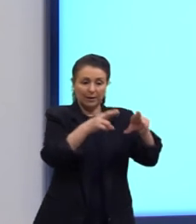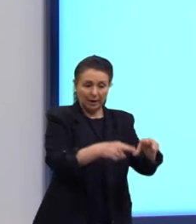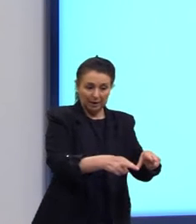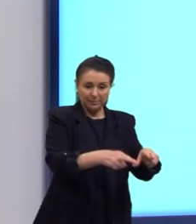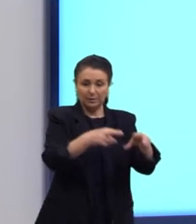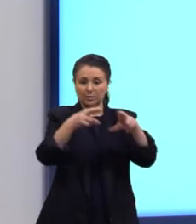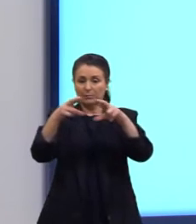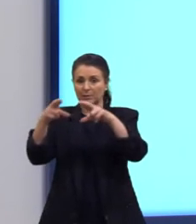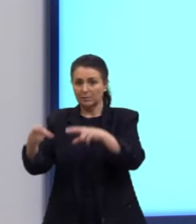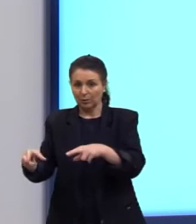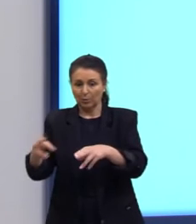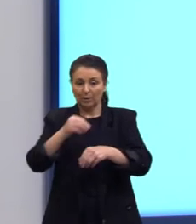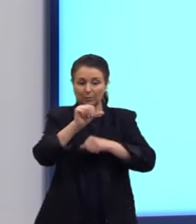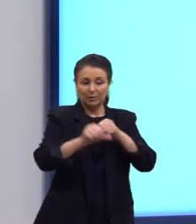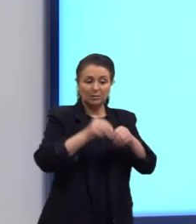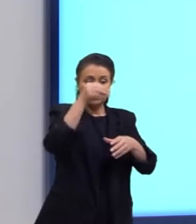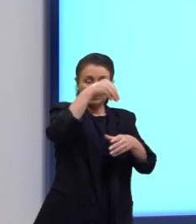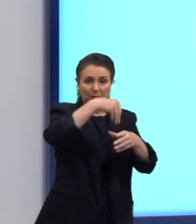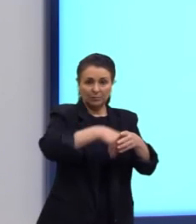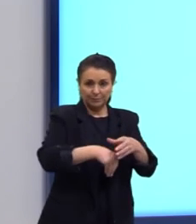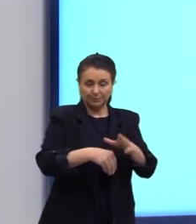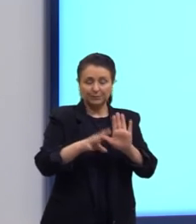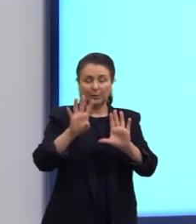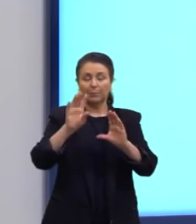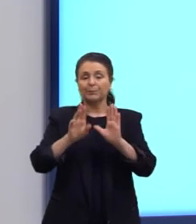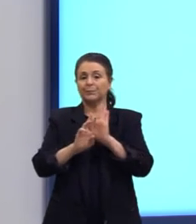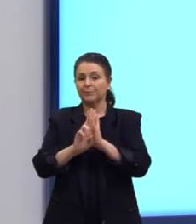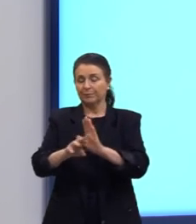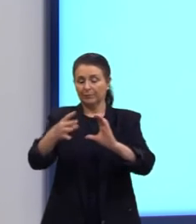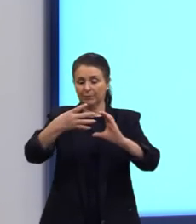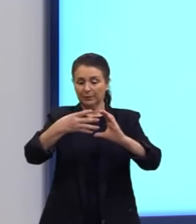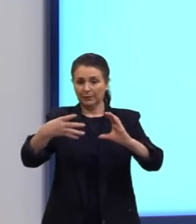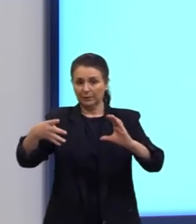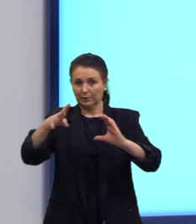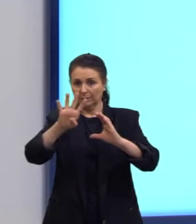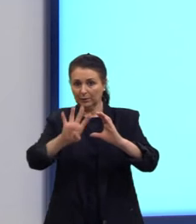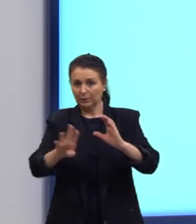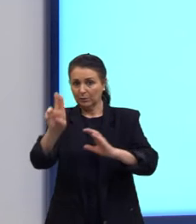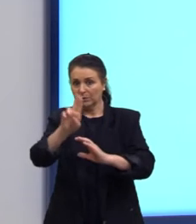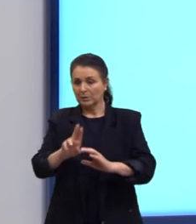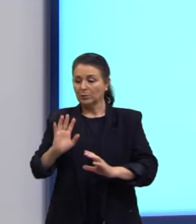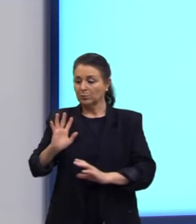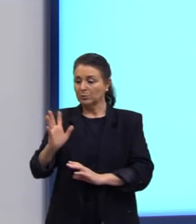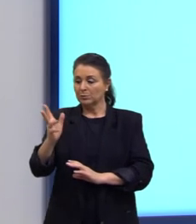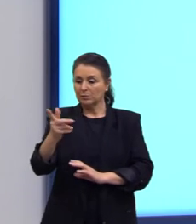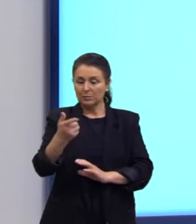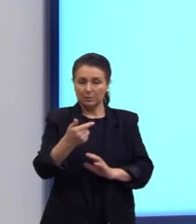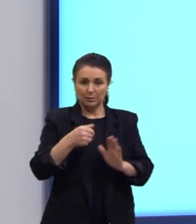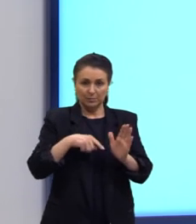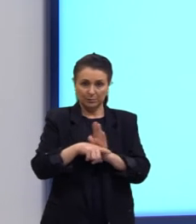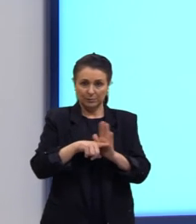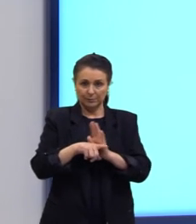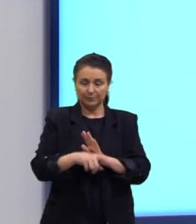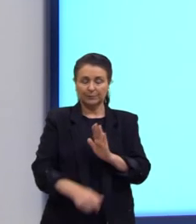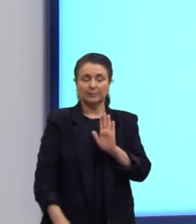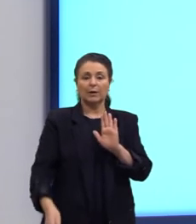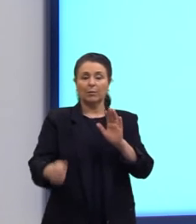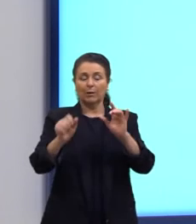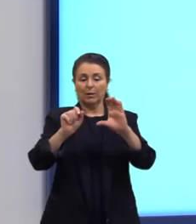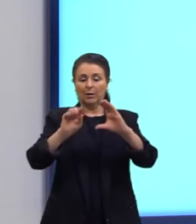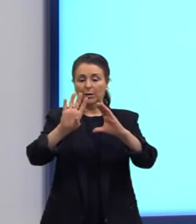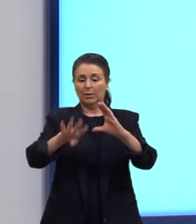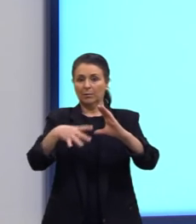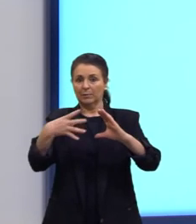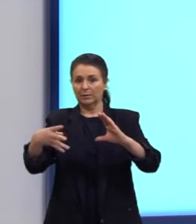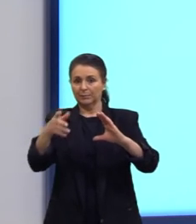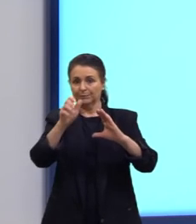seguir então está representada a matriz com os dados da pesquisa então nós temos uma matriz a ela é uma